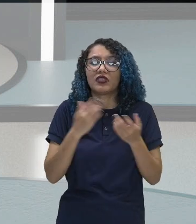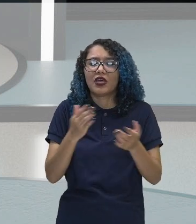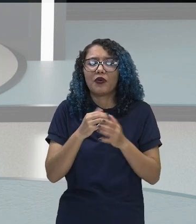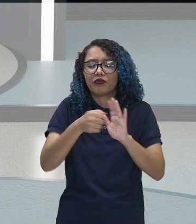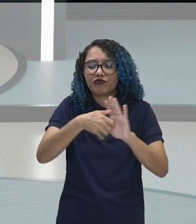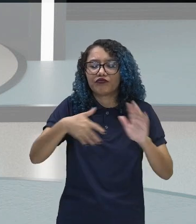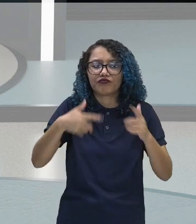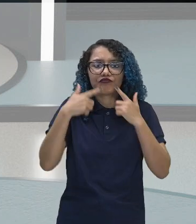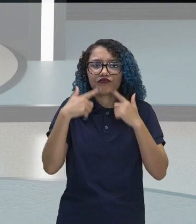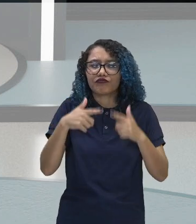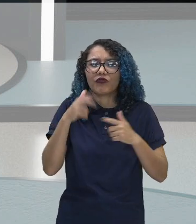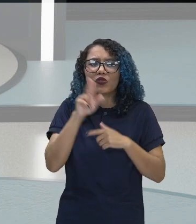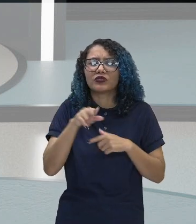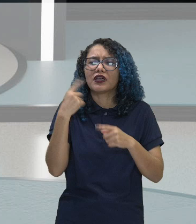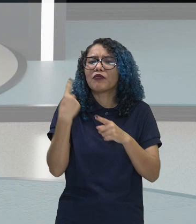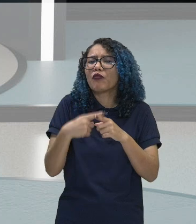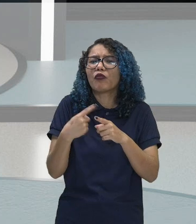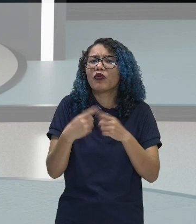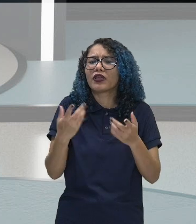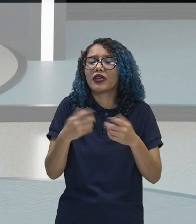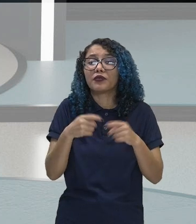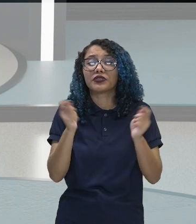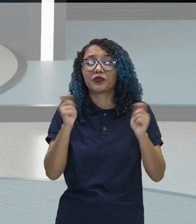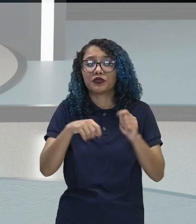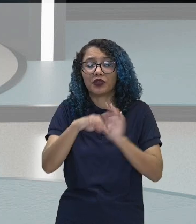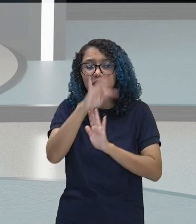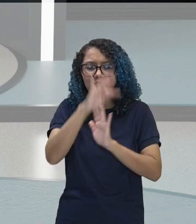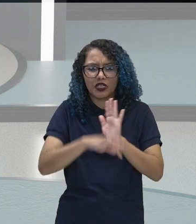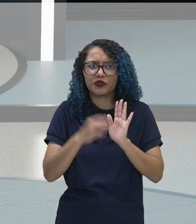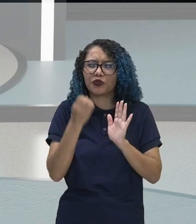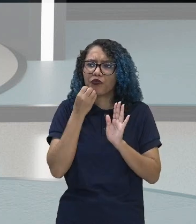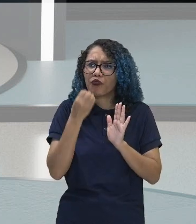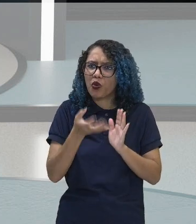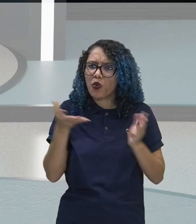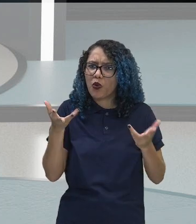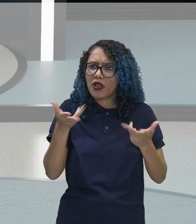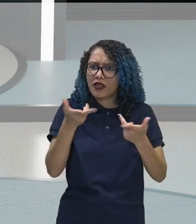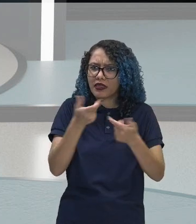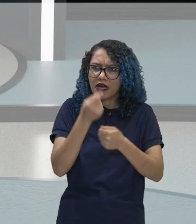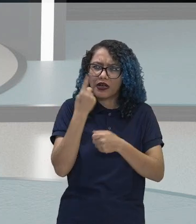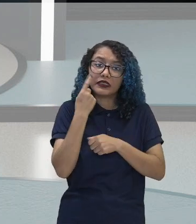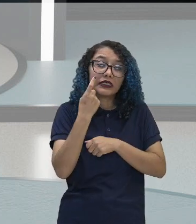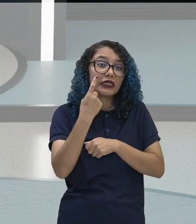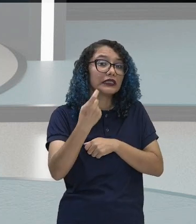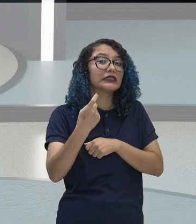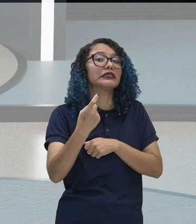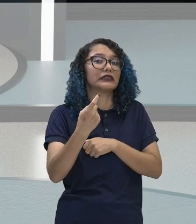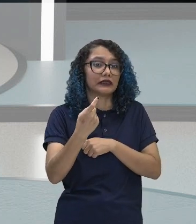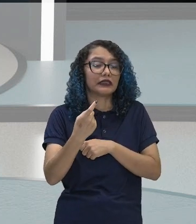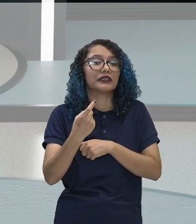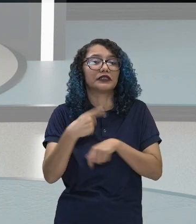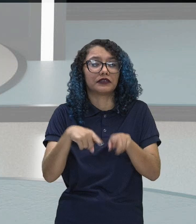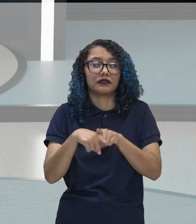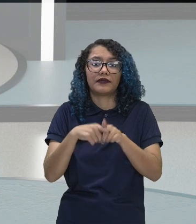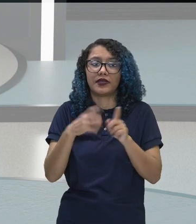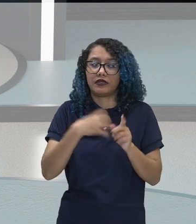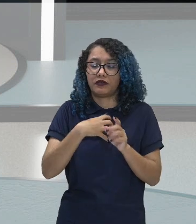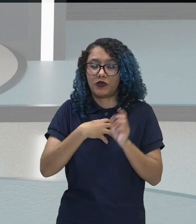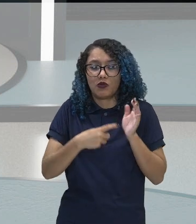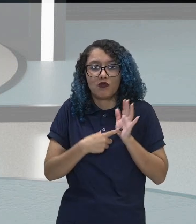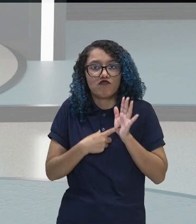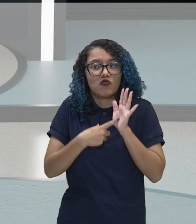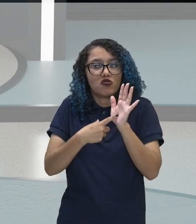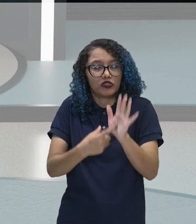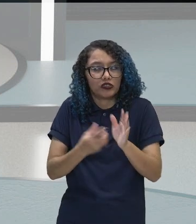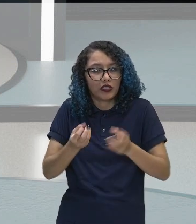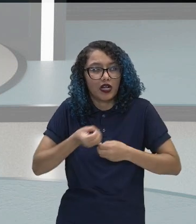Para enriquecer o texto e torná-lo mais envolvente, para transmitir emoções,